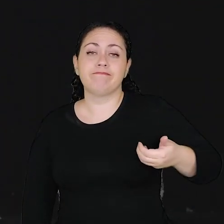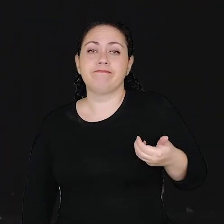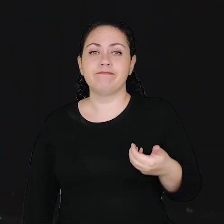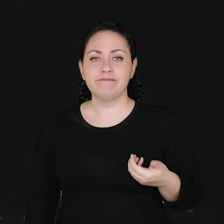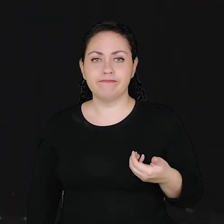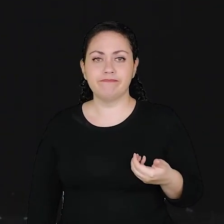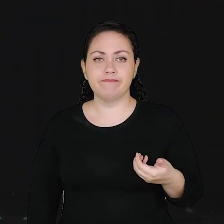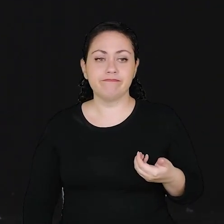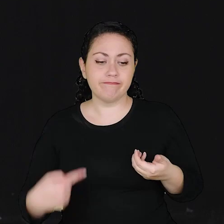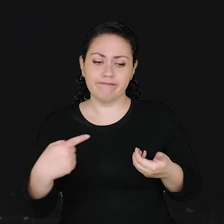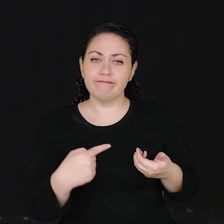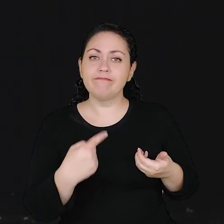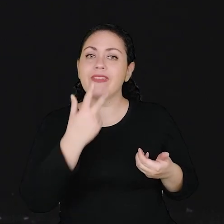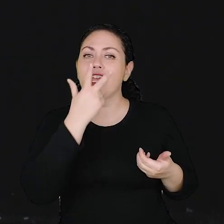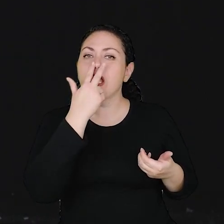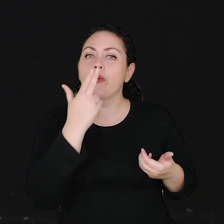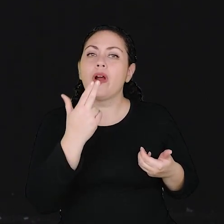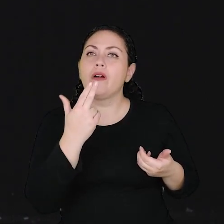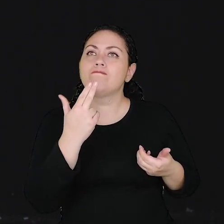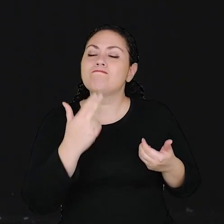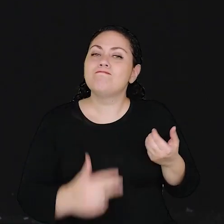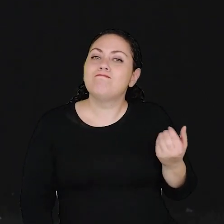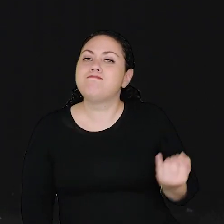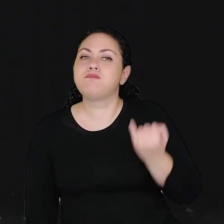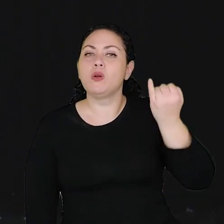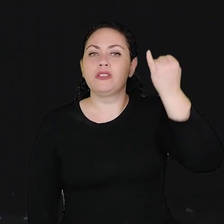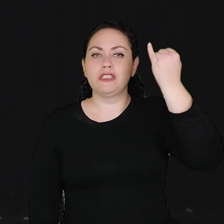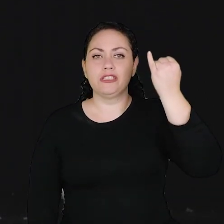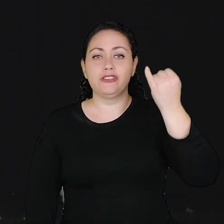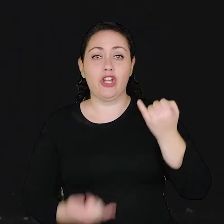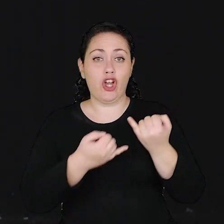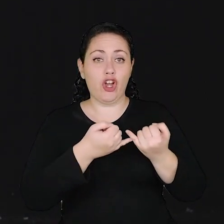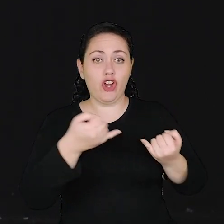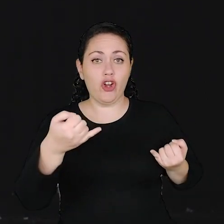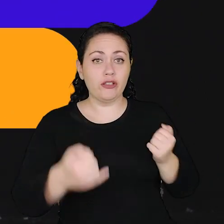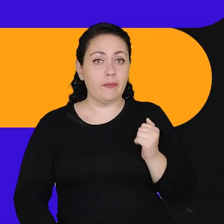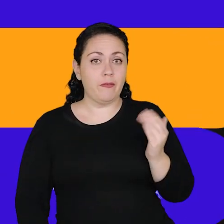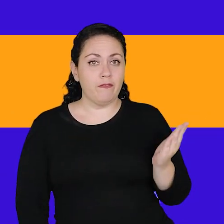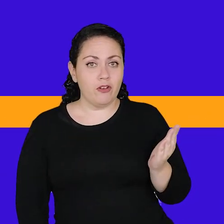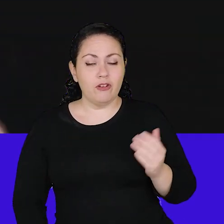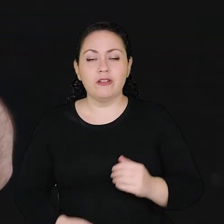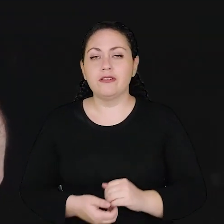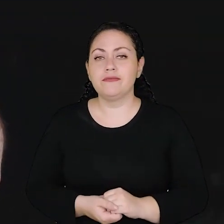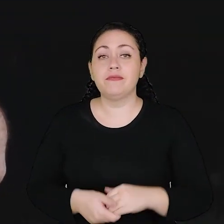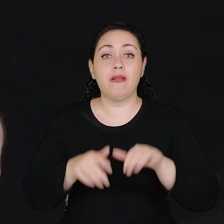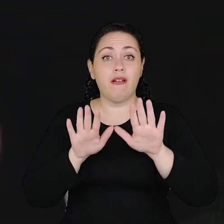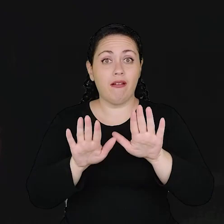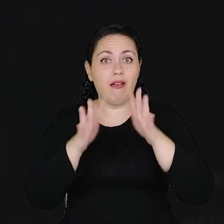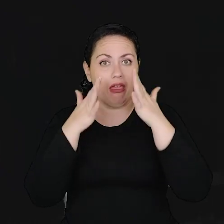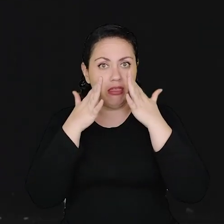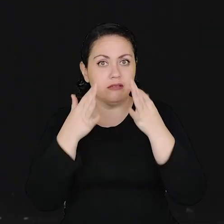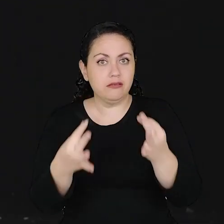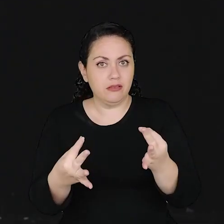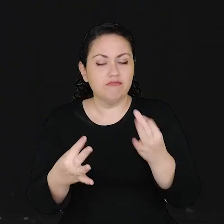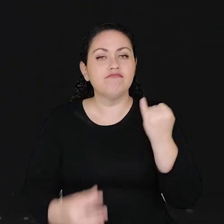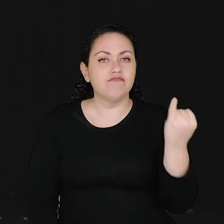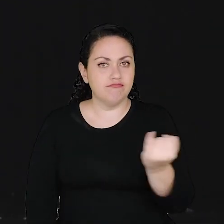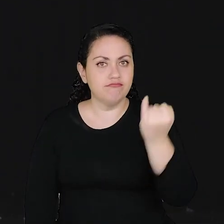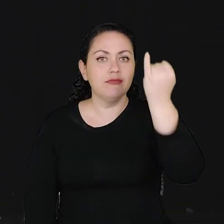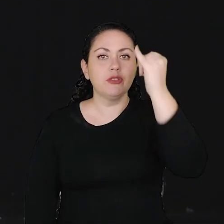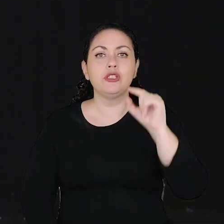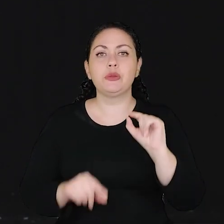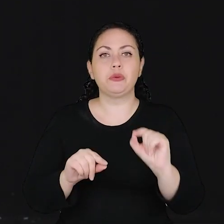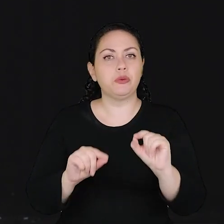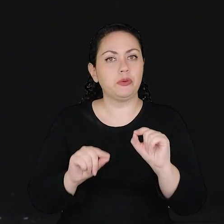como se a gente estivesse carregando algo muito importante, com as cordas viradas para fora. Ah, e atenção! Uma coisa